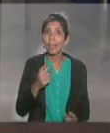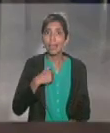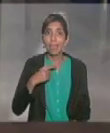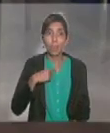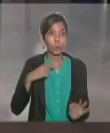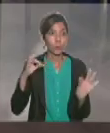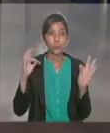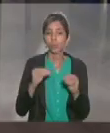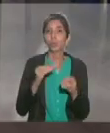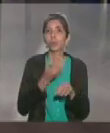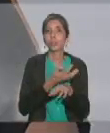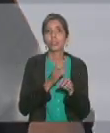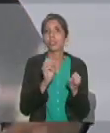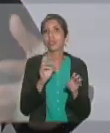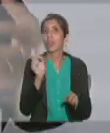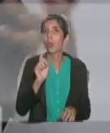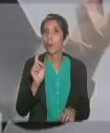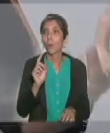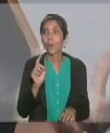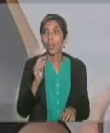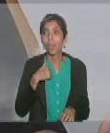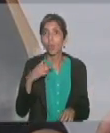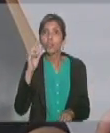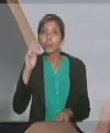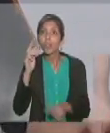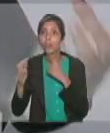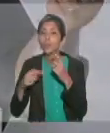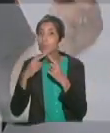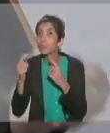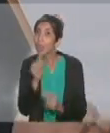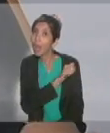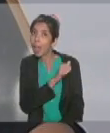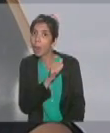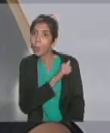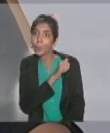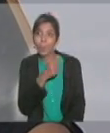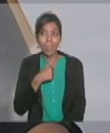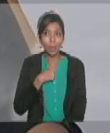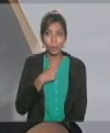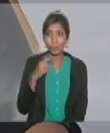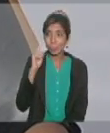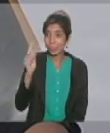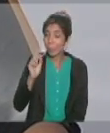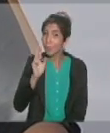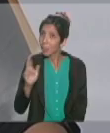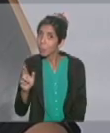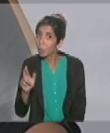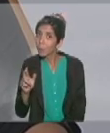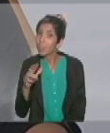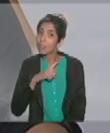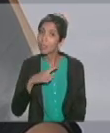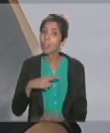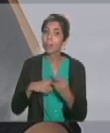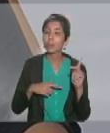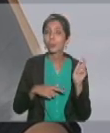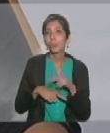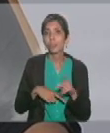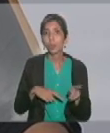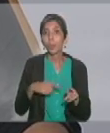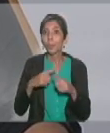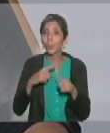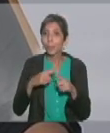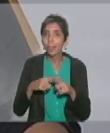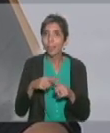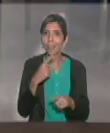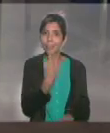não dá conta de todas as disciplinas. Ele dá conta das dúvidas dos alunos. E quando ele não consegue responder essa dúvida, ele tem os professores, porque cada time tem um